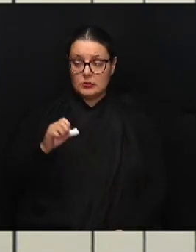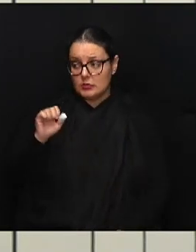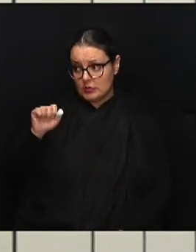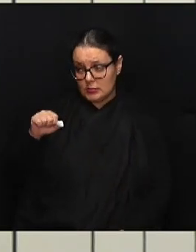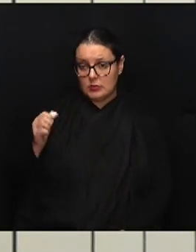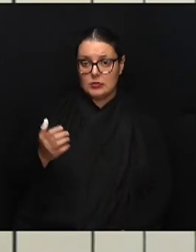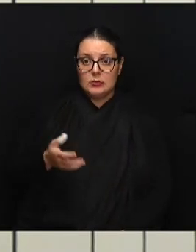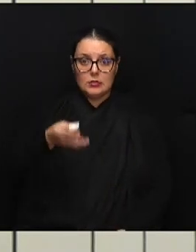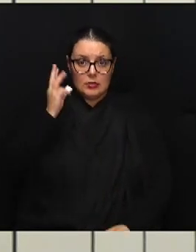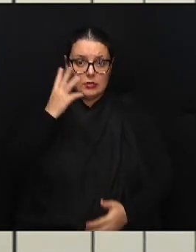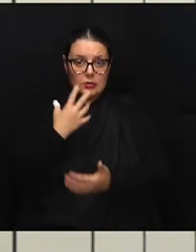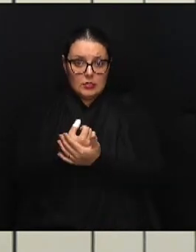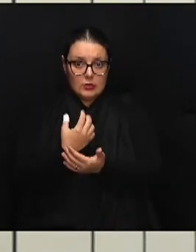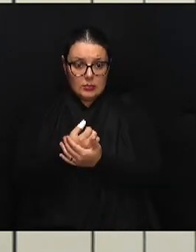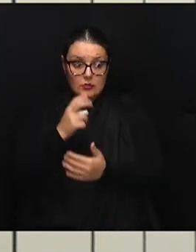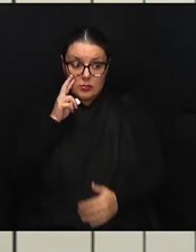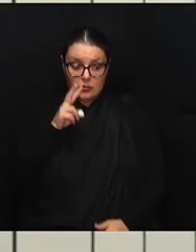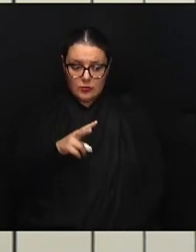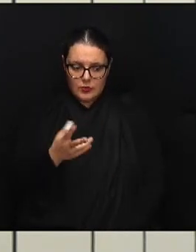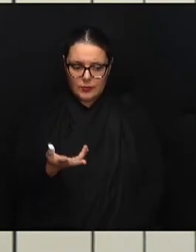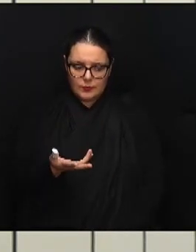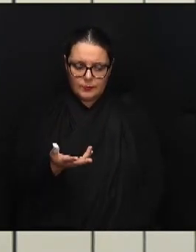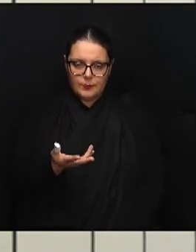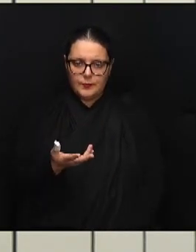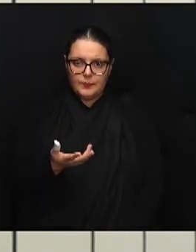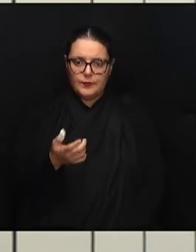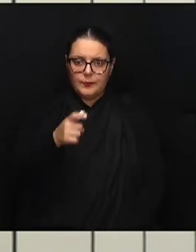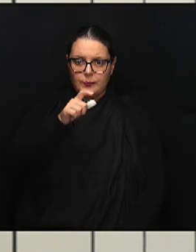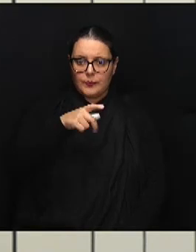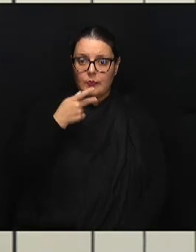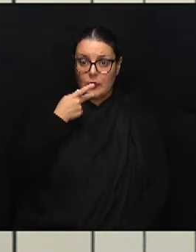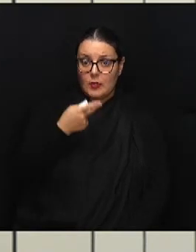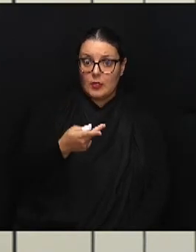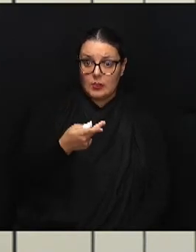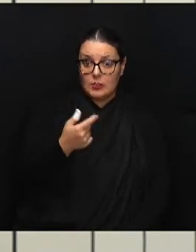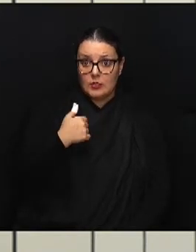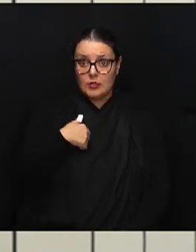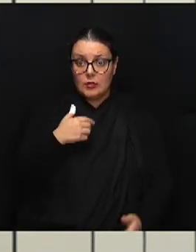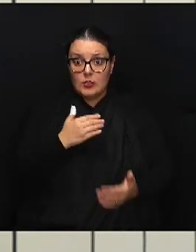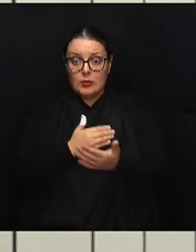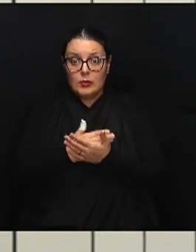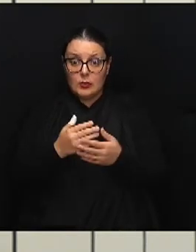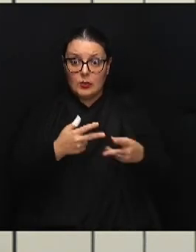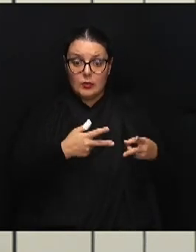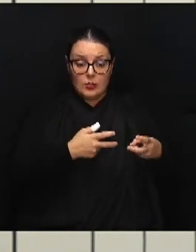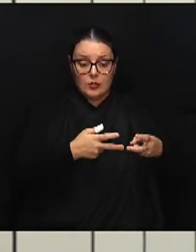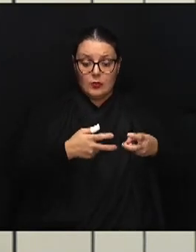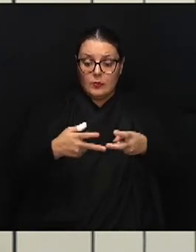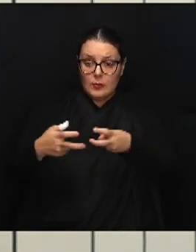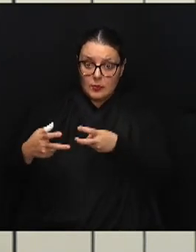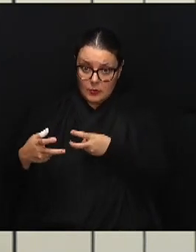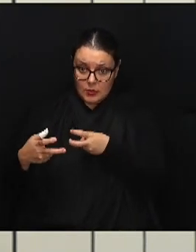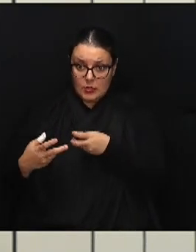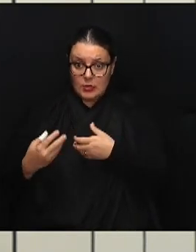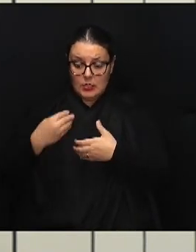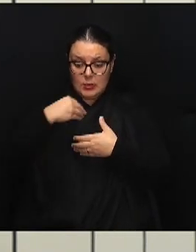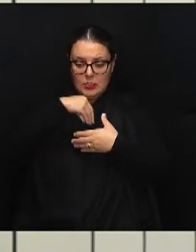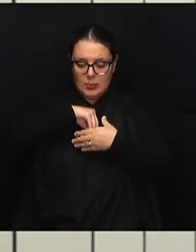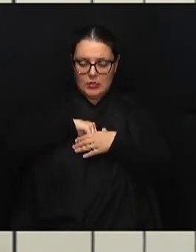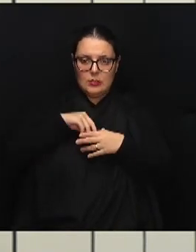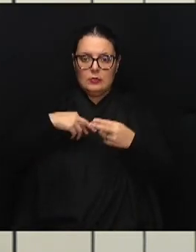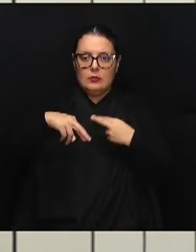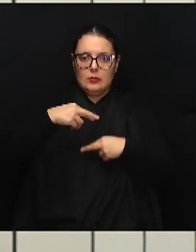um podcast em que a pessoa comentou, ela falou, olha, eu comecei a perceber que dentro da minha